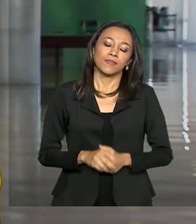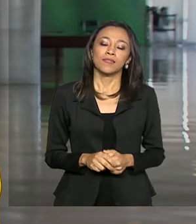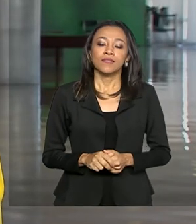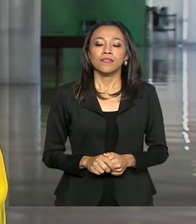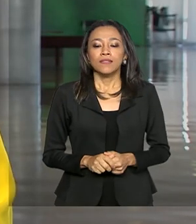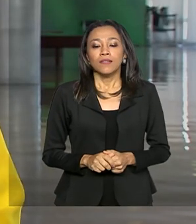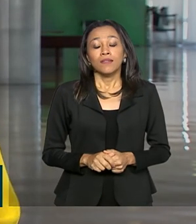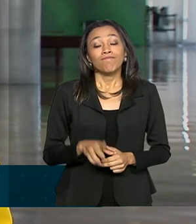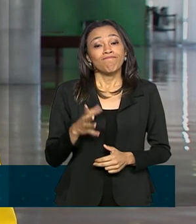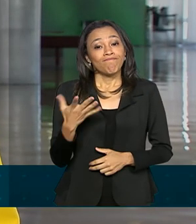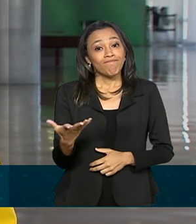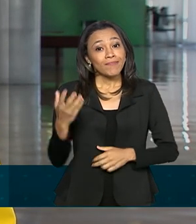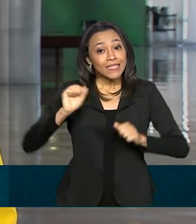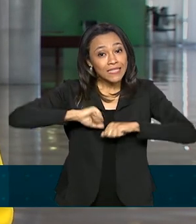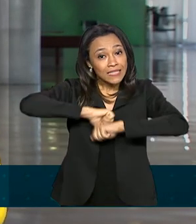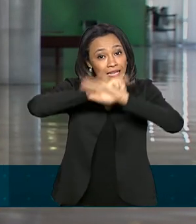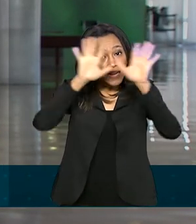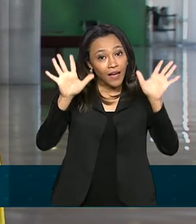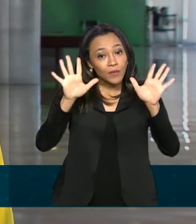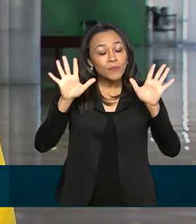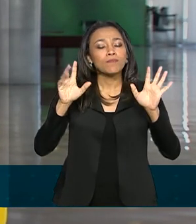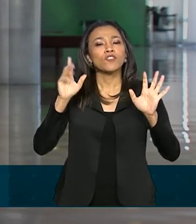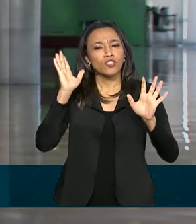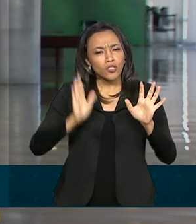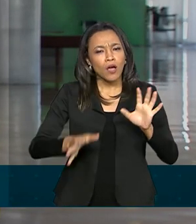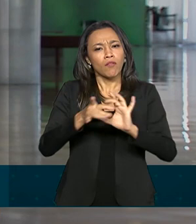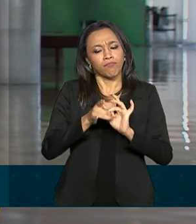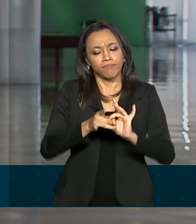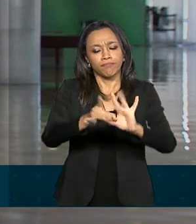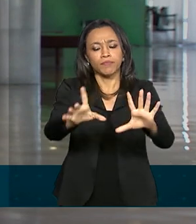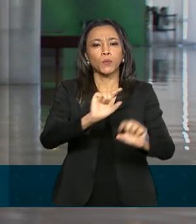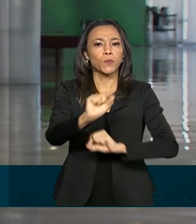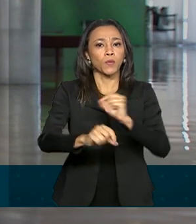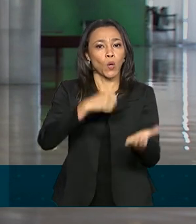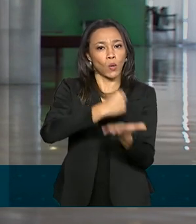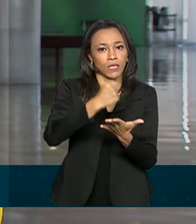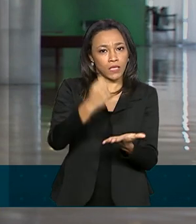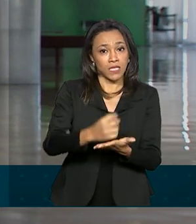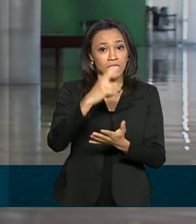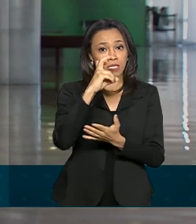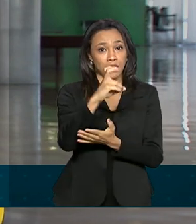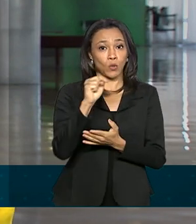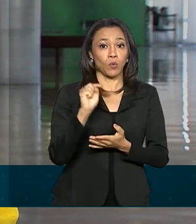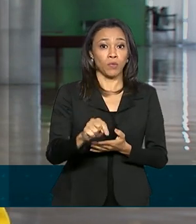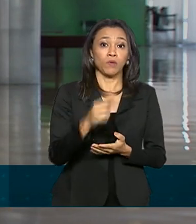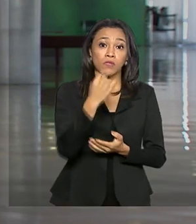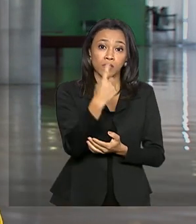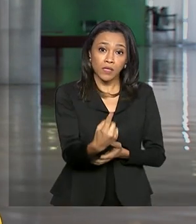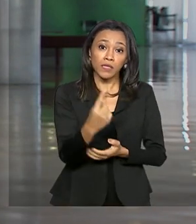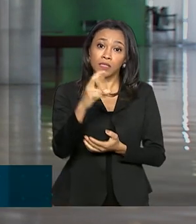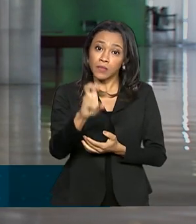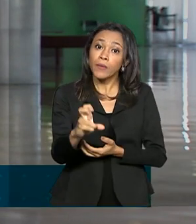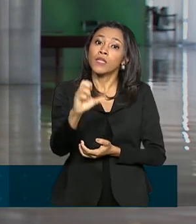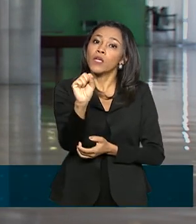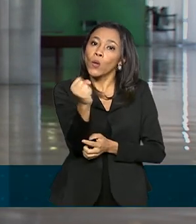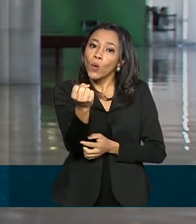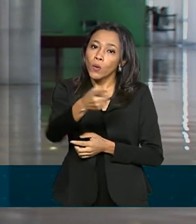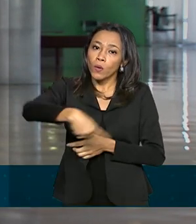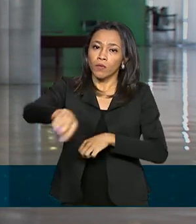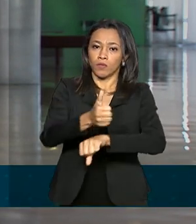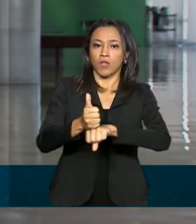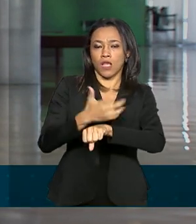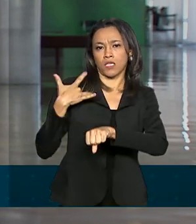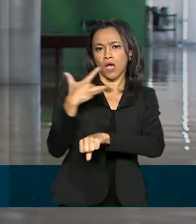Para ser bem exata, foi autorizada a contratação de 5.158 profissionais de saúde